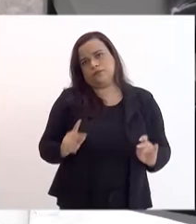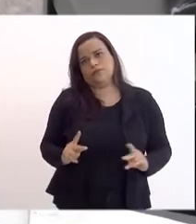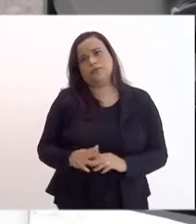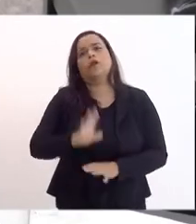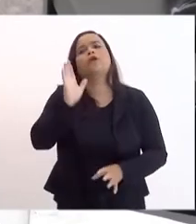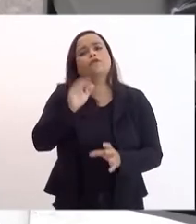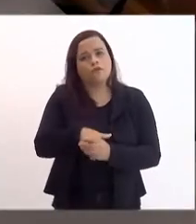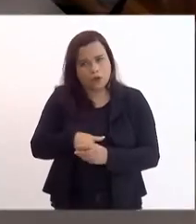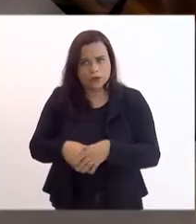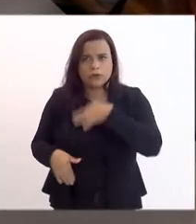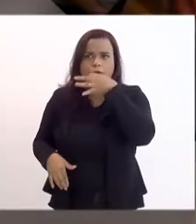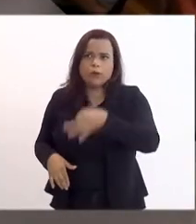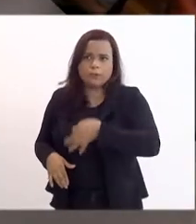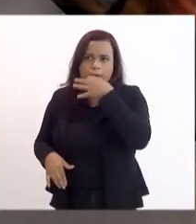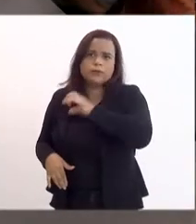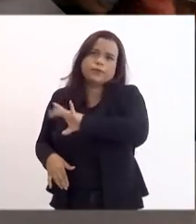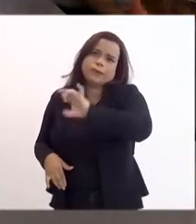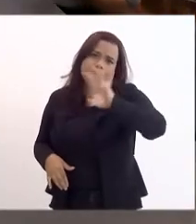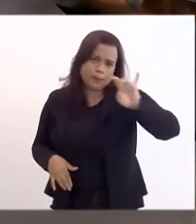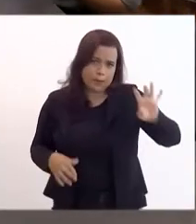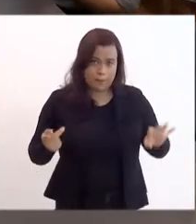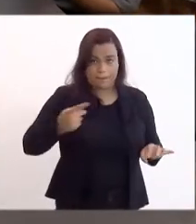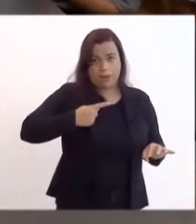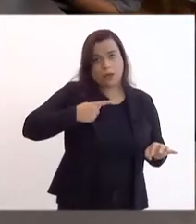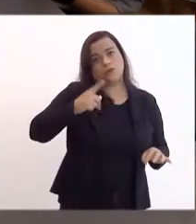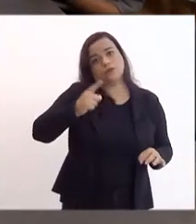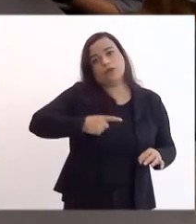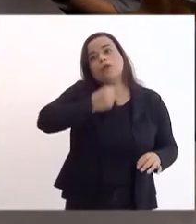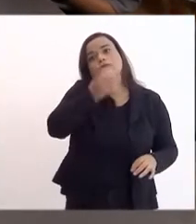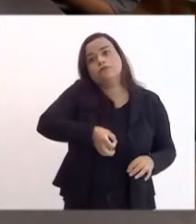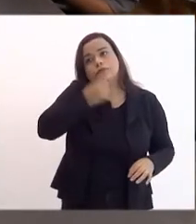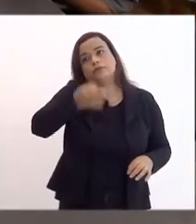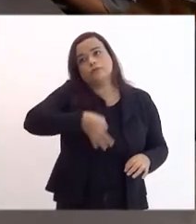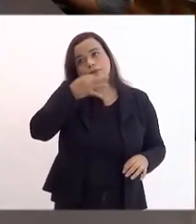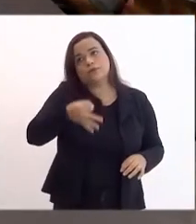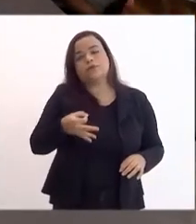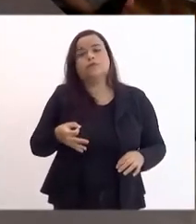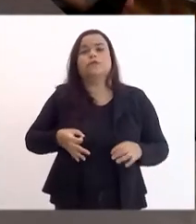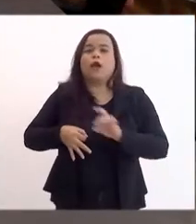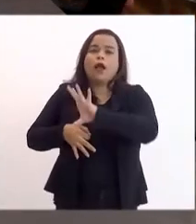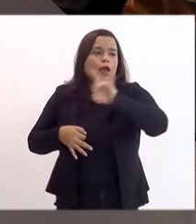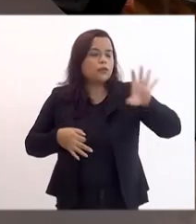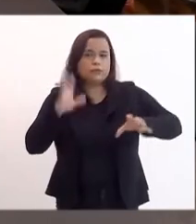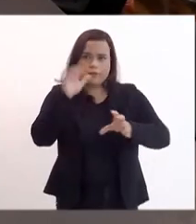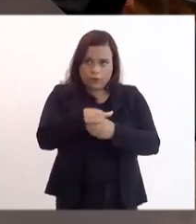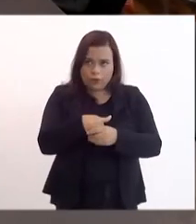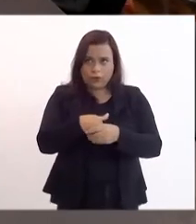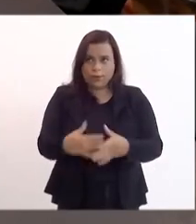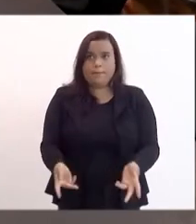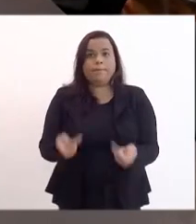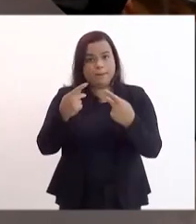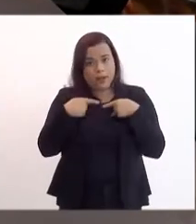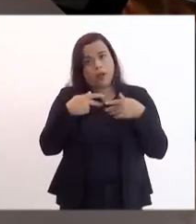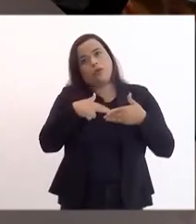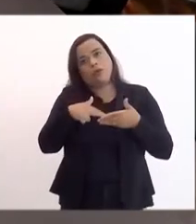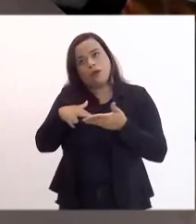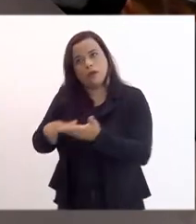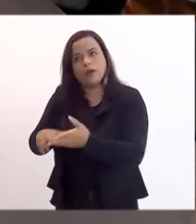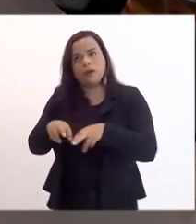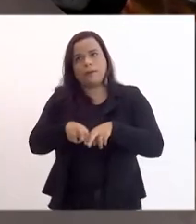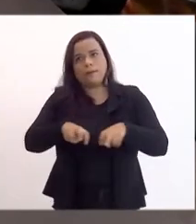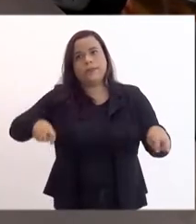uma votação. Eu tenho meu voto a respeito do tema. Vou externar meu voto, Luiz Paulo. Cada um externa o seu voto. Meu voto é encaminhamento para a mesa